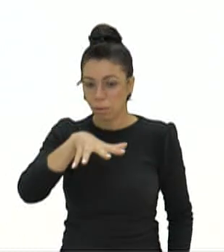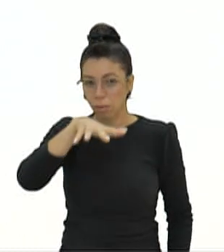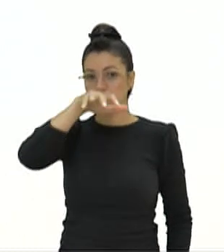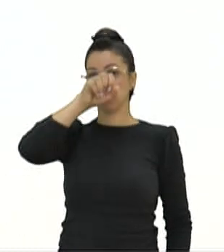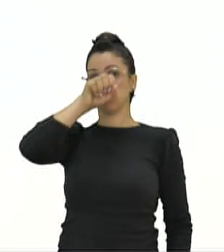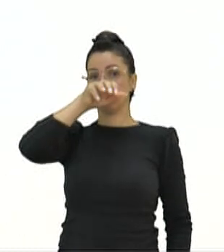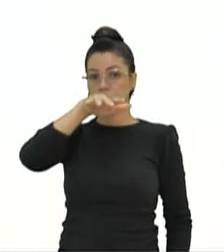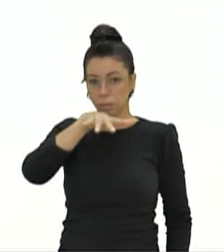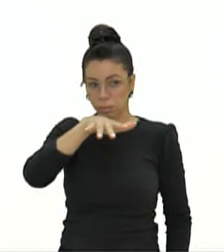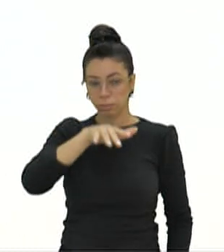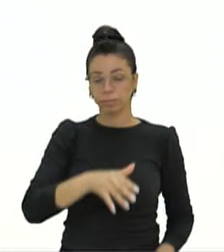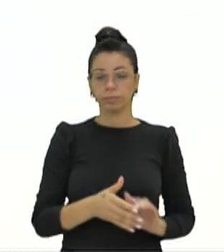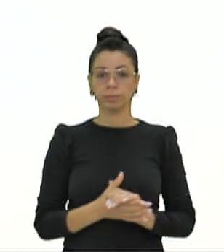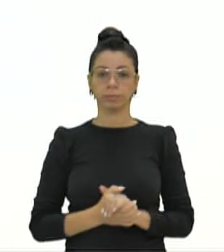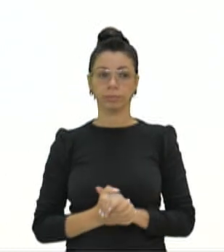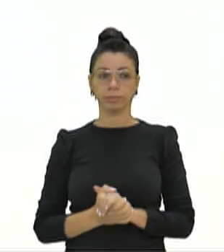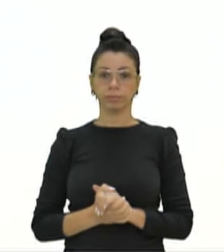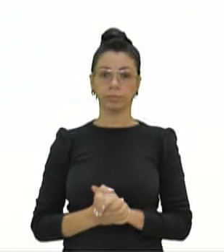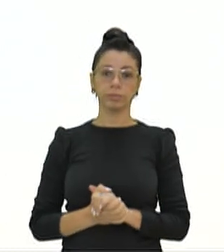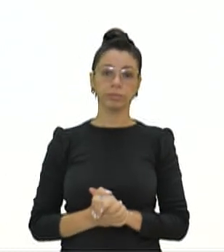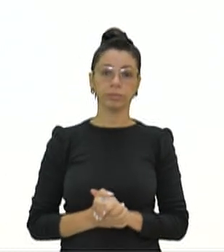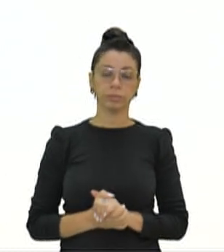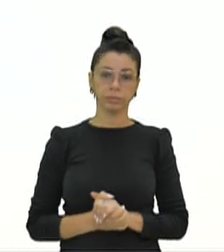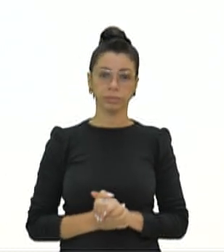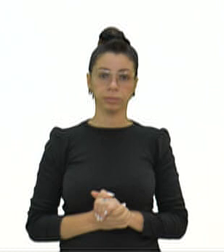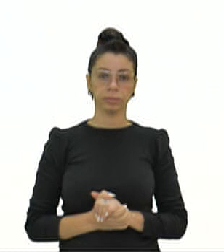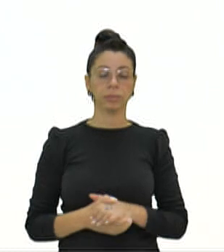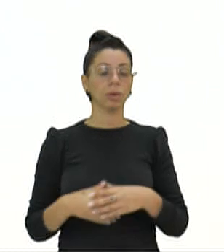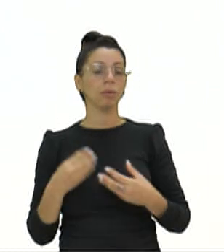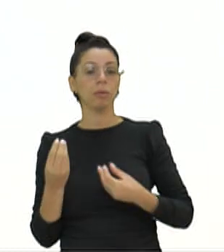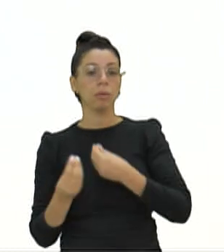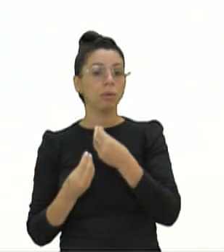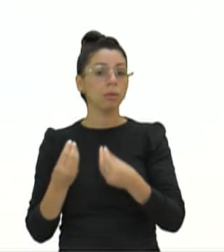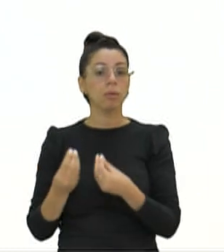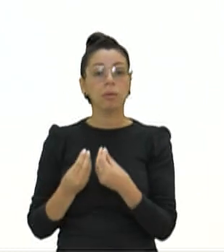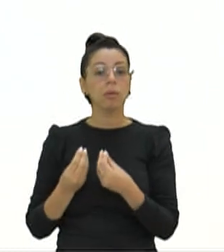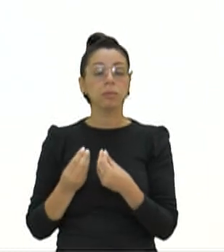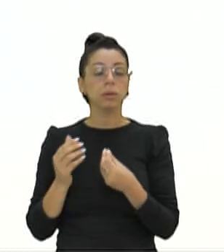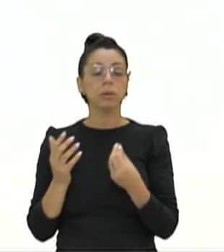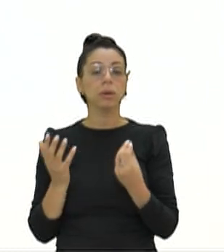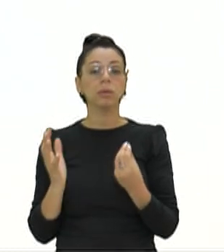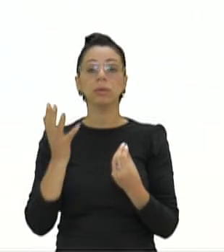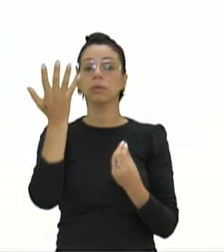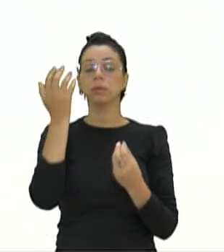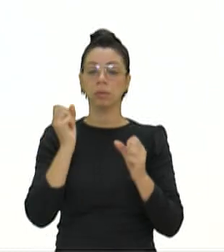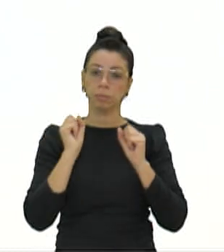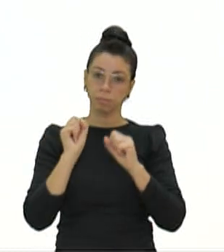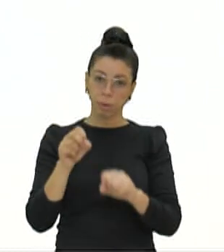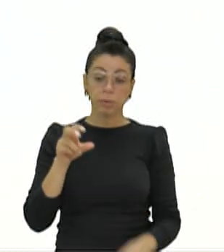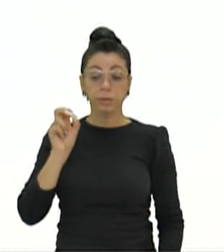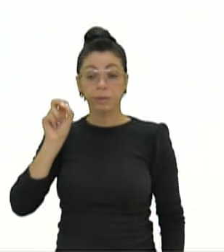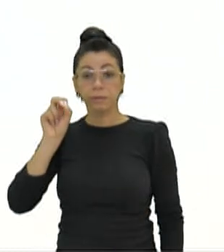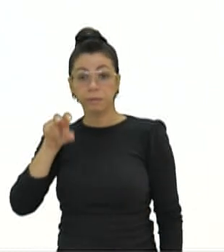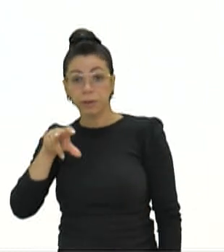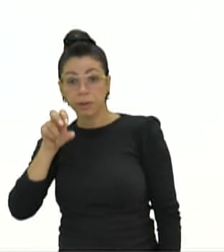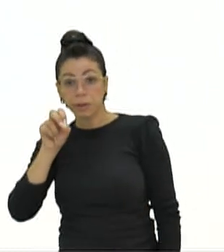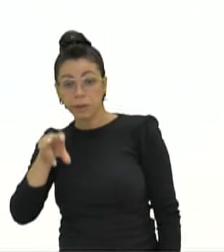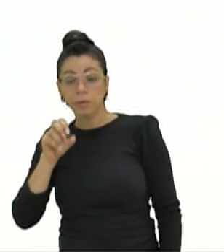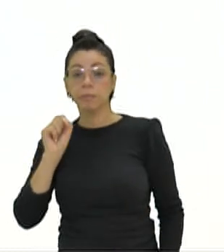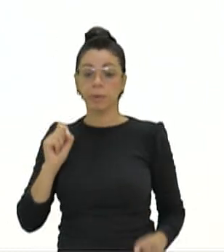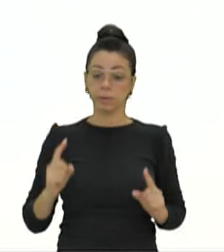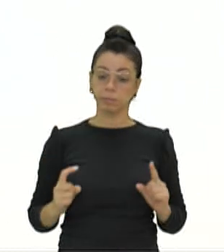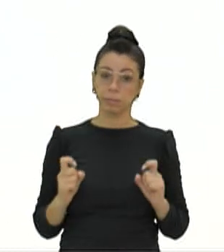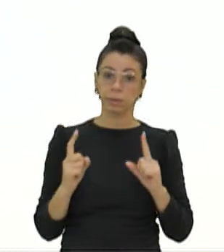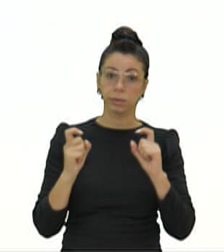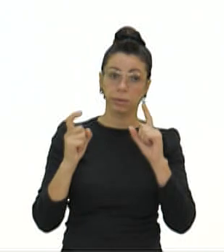expiração. Então essa inflamação, como que ela acontece? Pode ser por causa de um vírus, pode ser alguma